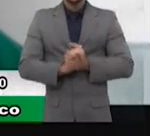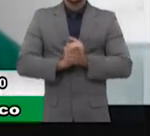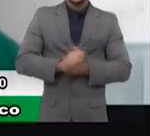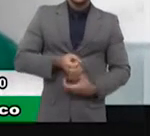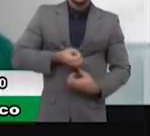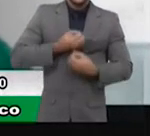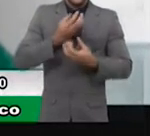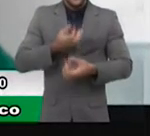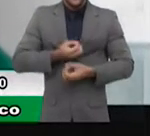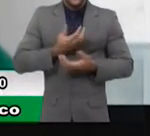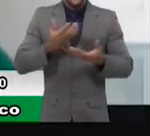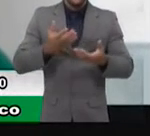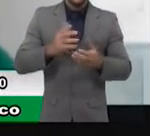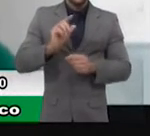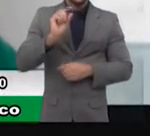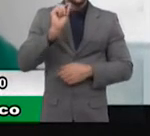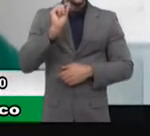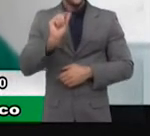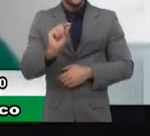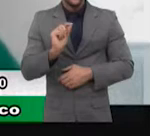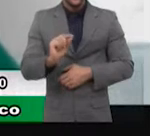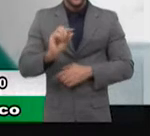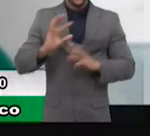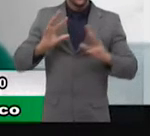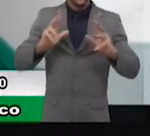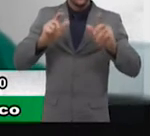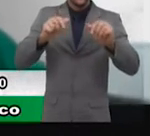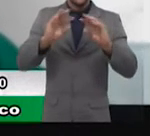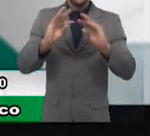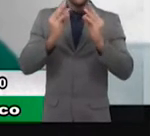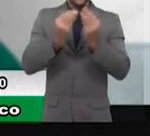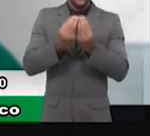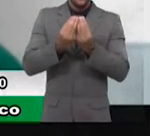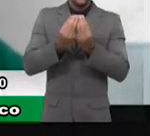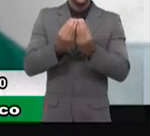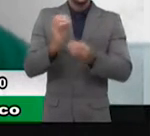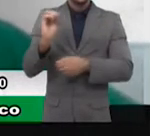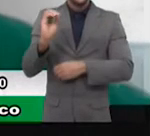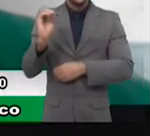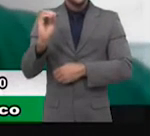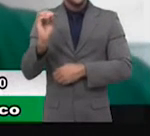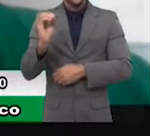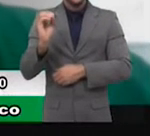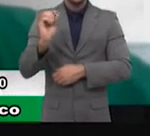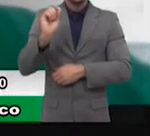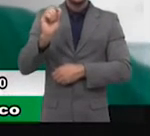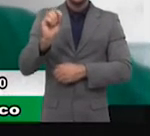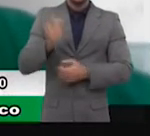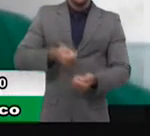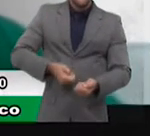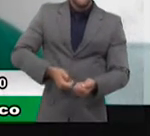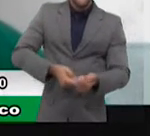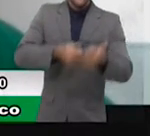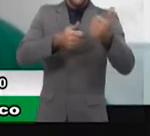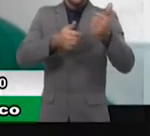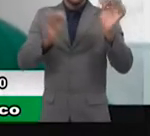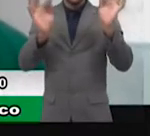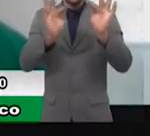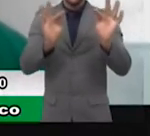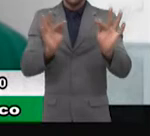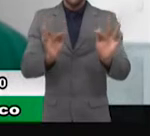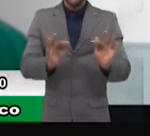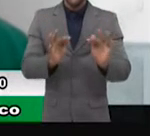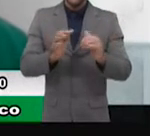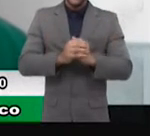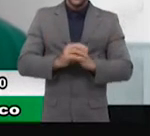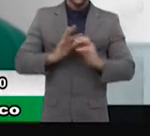deixar a todas as famílias de Osasco um feliz ano novo a todo o povo de